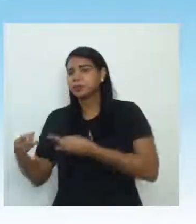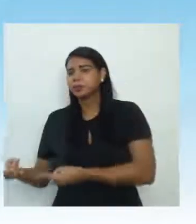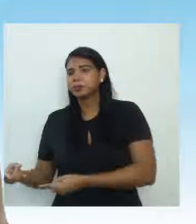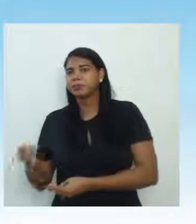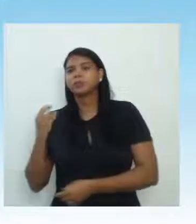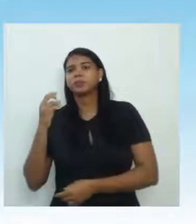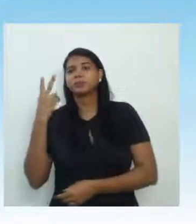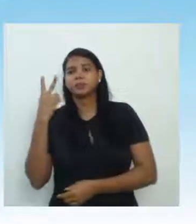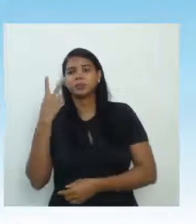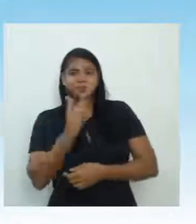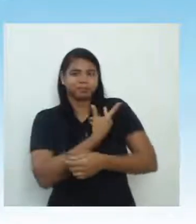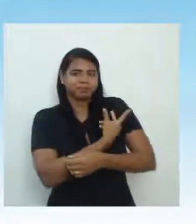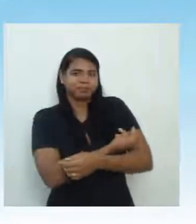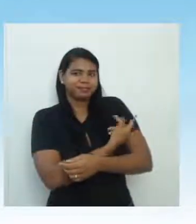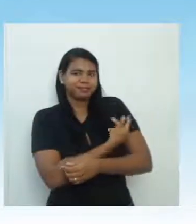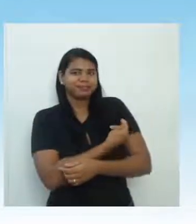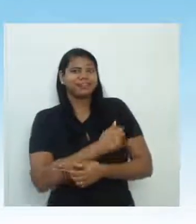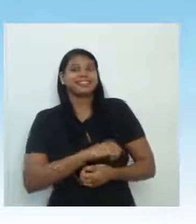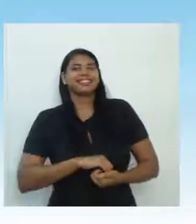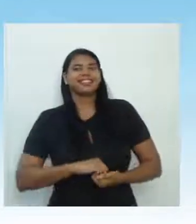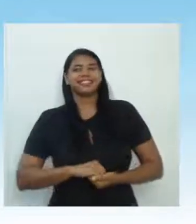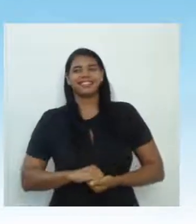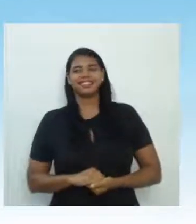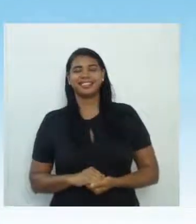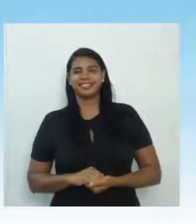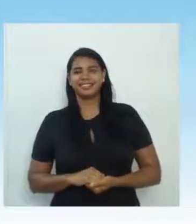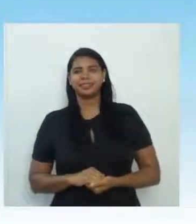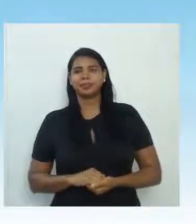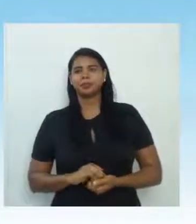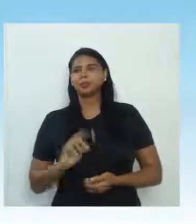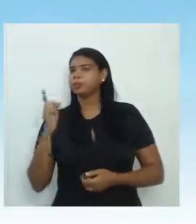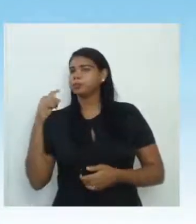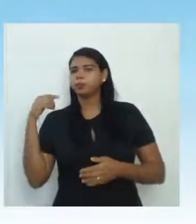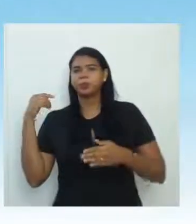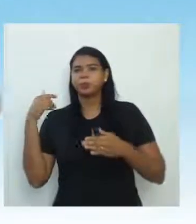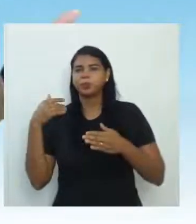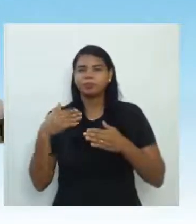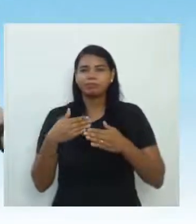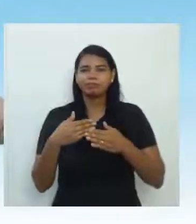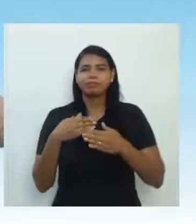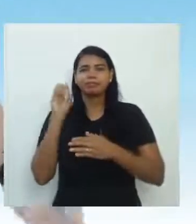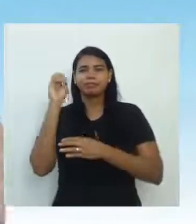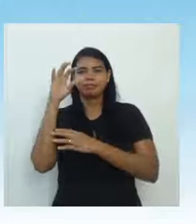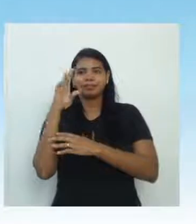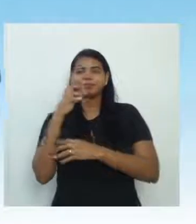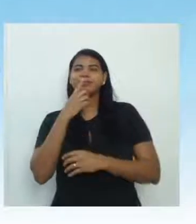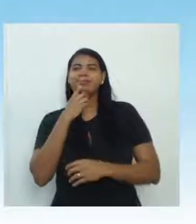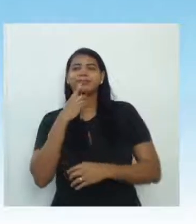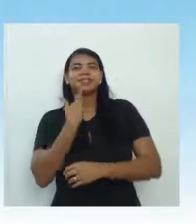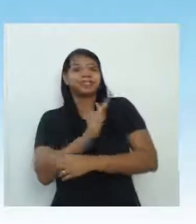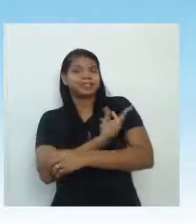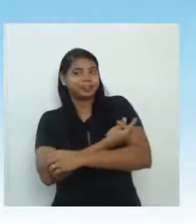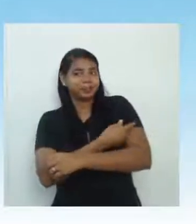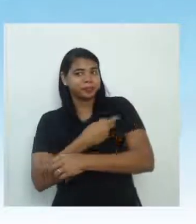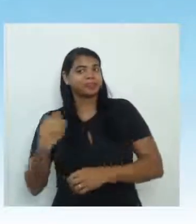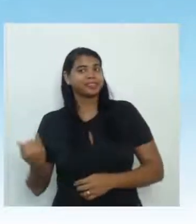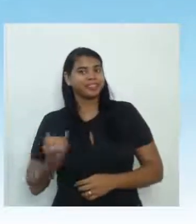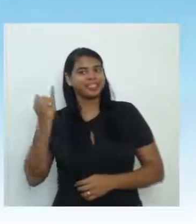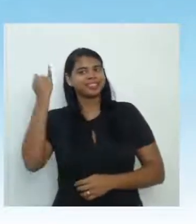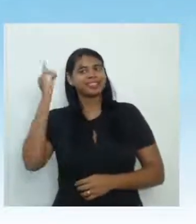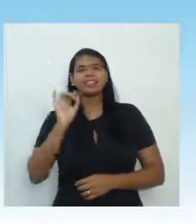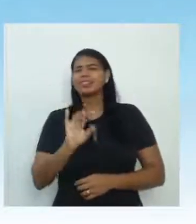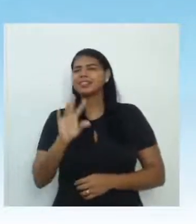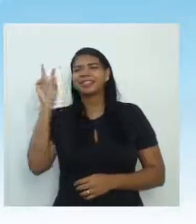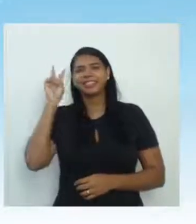estamos vacinados com as 2 doses. Então é isso aí, eu não ultrapassei sinal vermelho. Se vacine. Foi só para lembrar